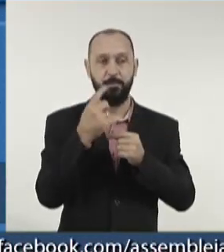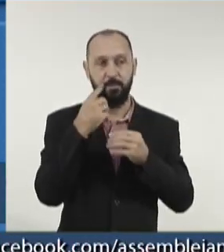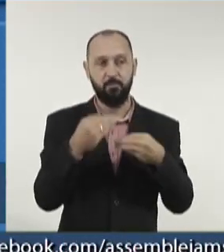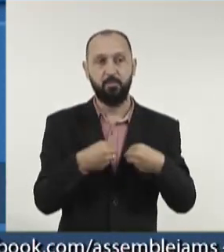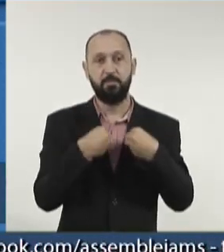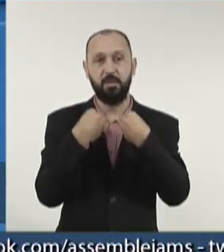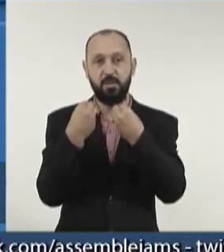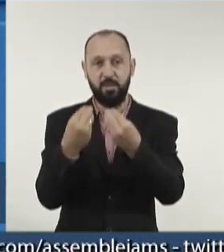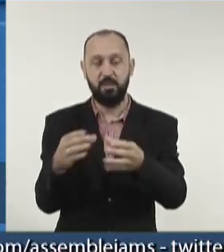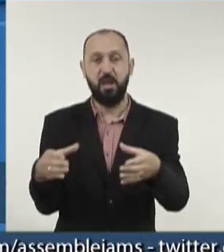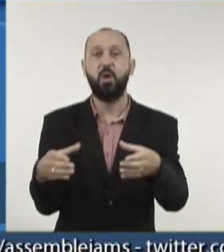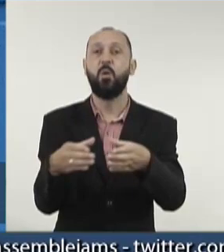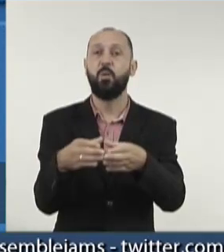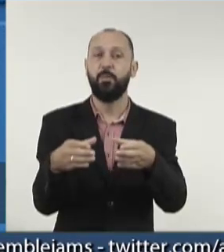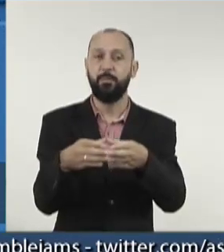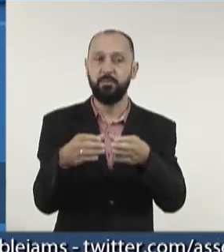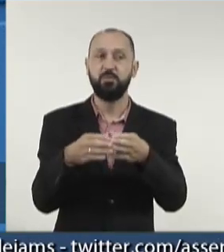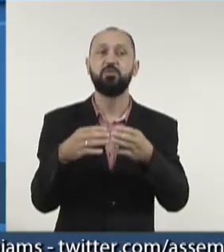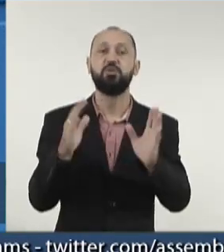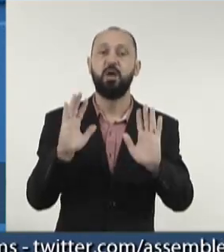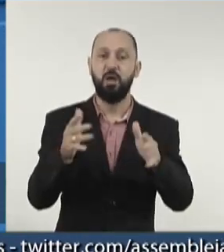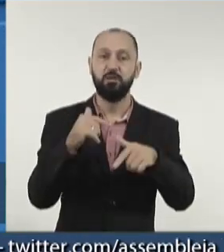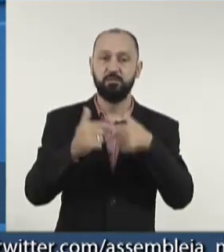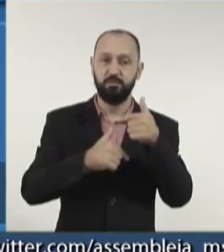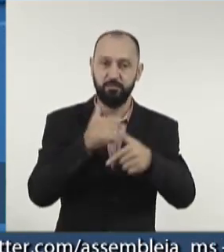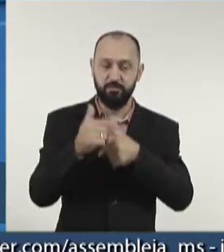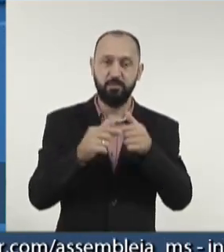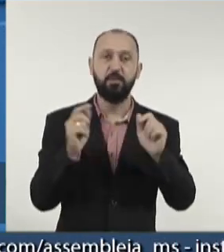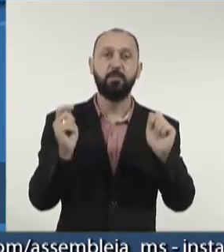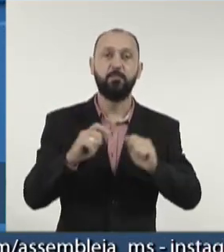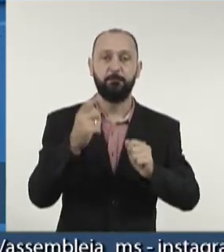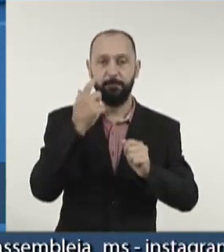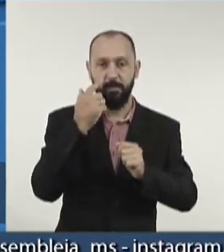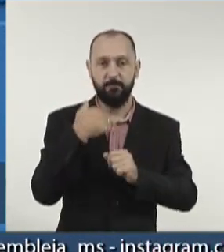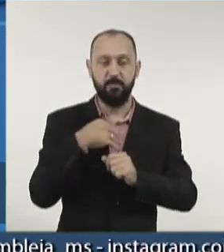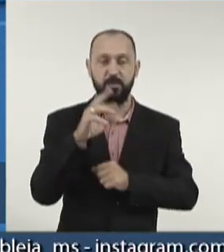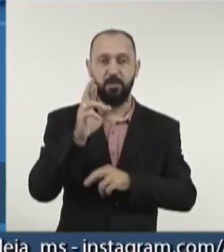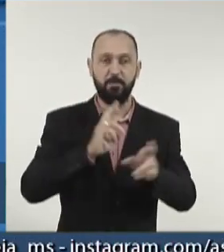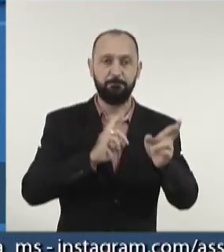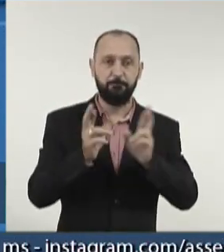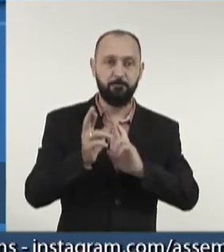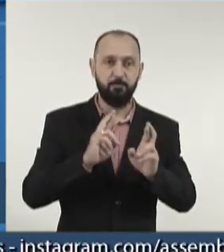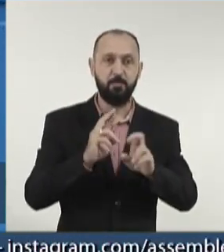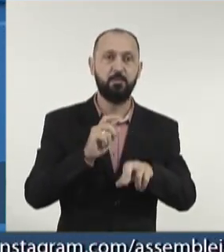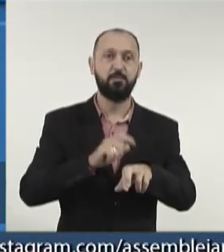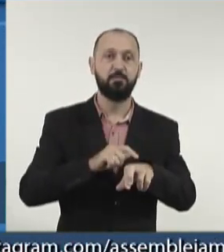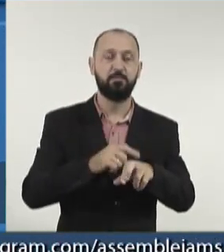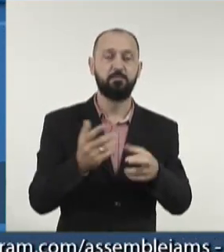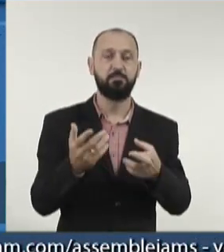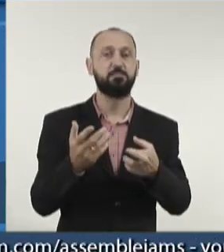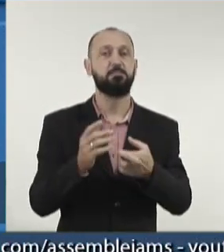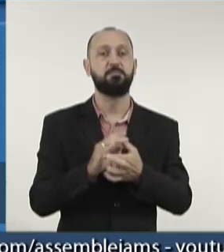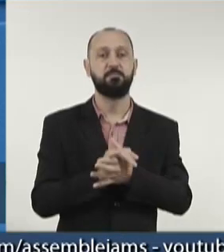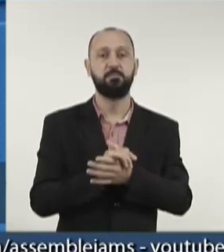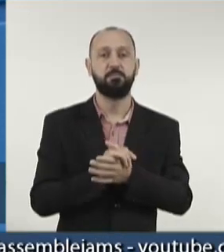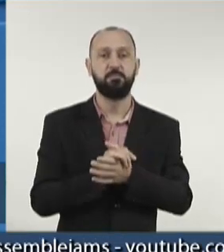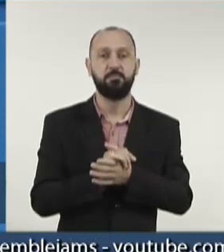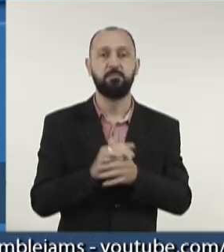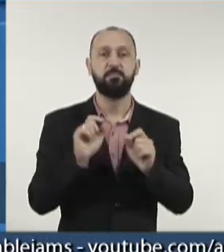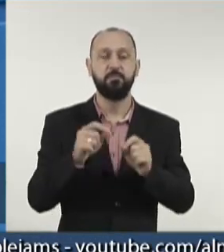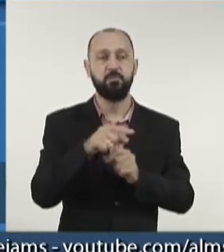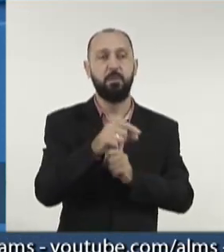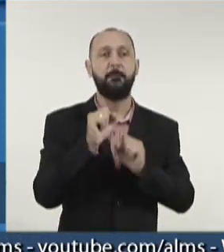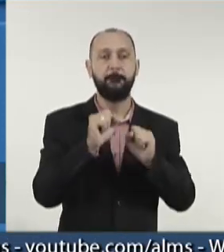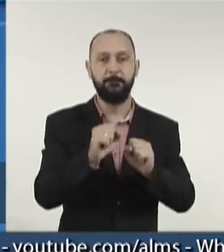à comissão que já está trabalhando, que poderá realmente, que irão ter respostas nesses requerimentos e que o senhor